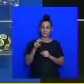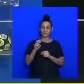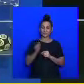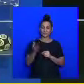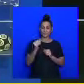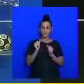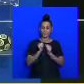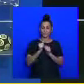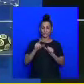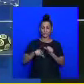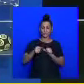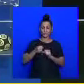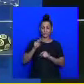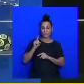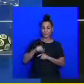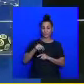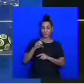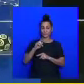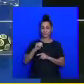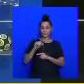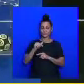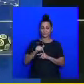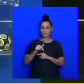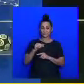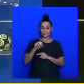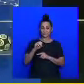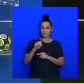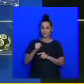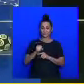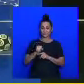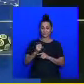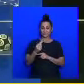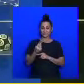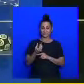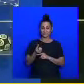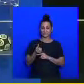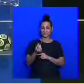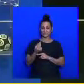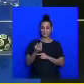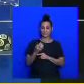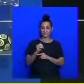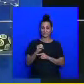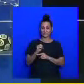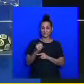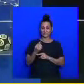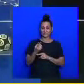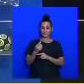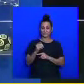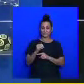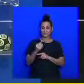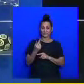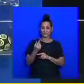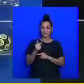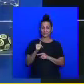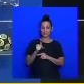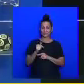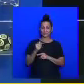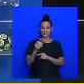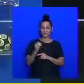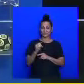675. Confira comigo. Os números sorteados foram 07, 08, 26, 20,